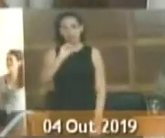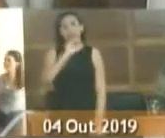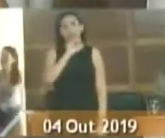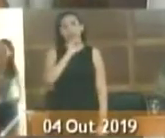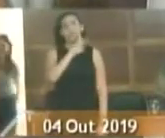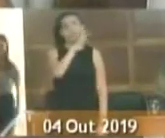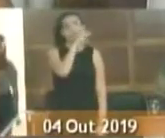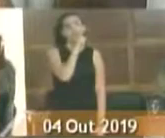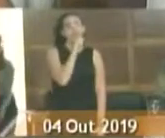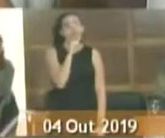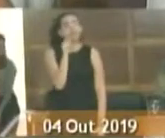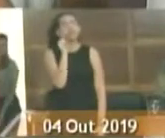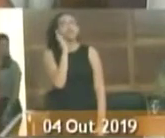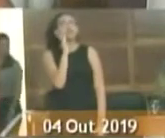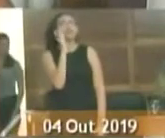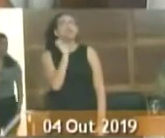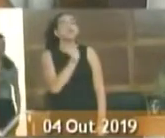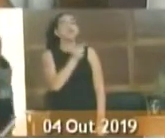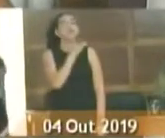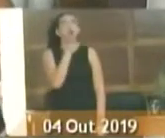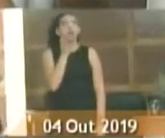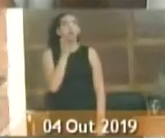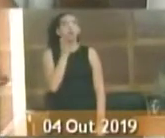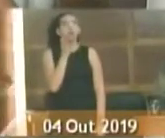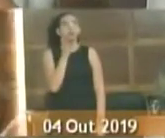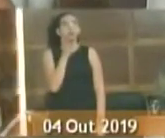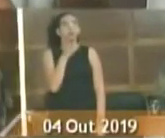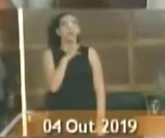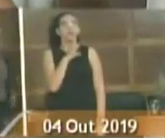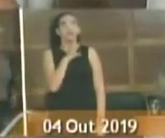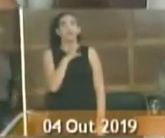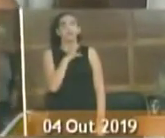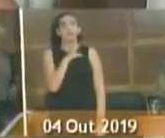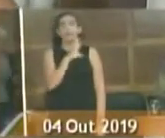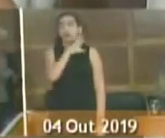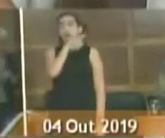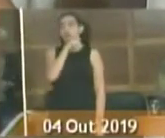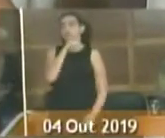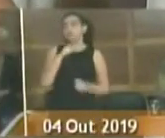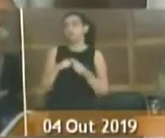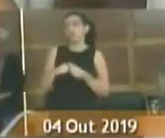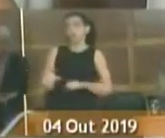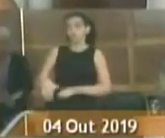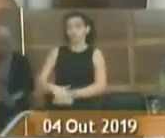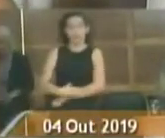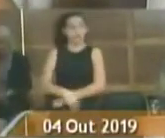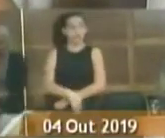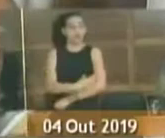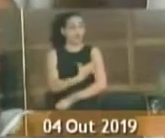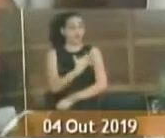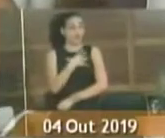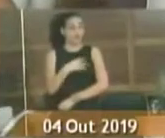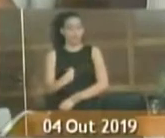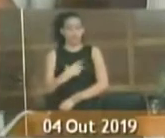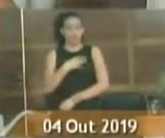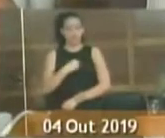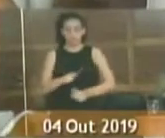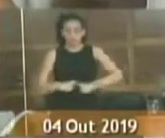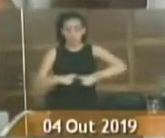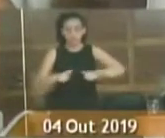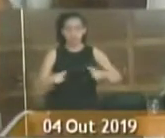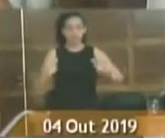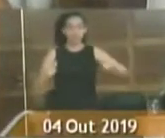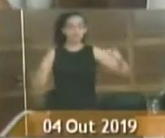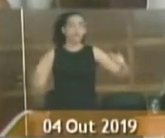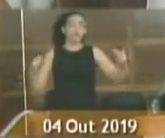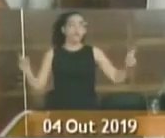vocês imaginam, quanto desses animais estariam na rua, procriando, e quantos mais animais a gente já teria na rua se a gente não